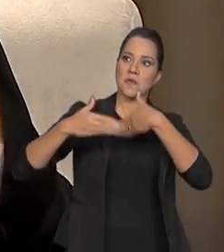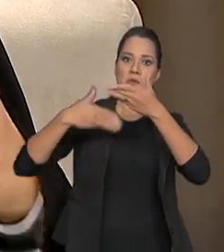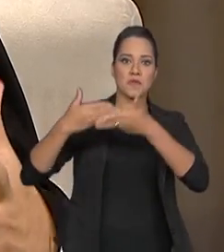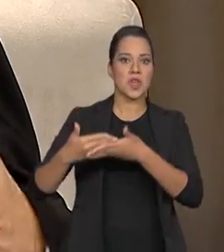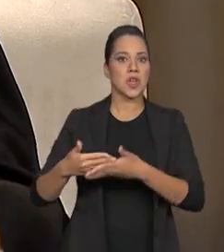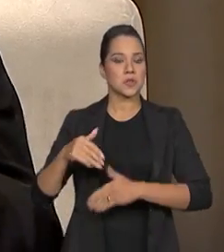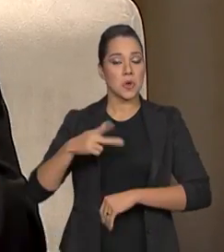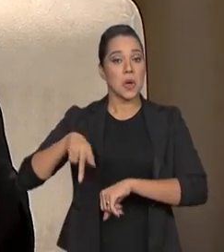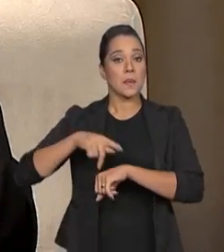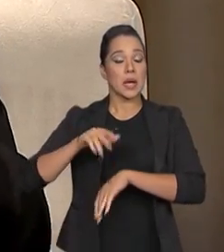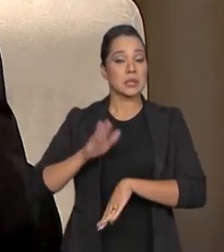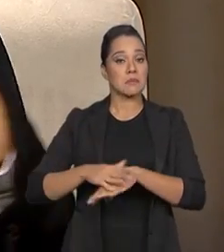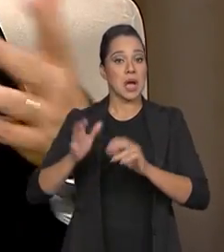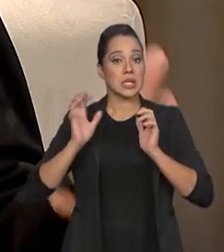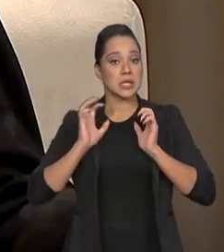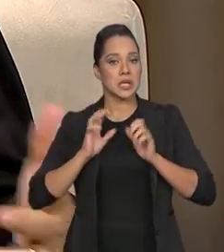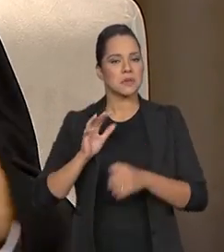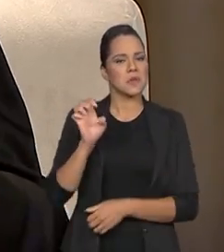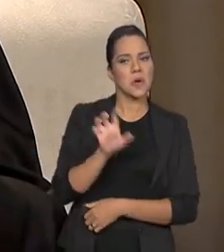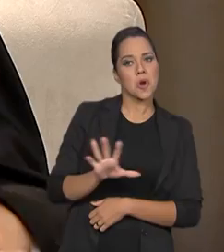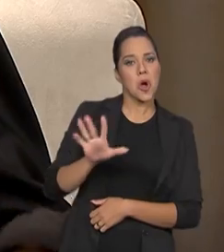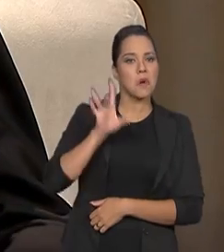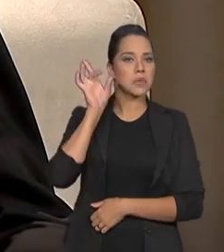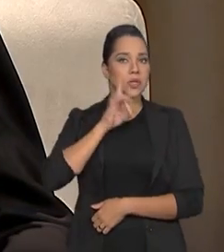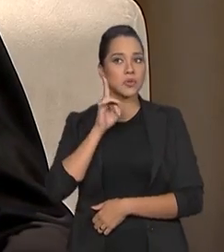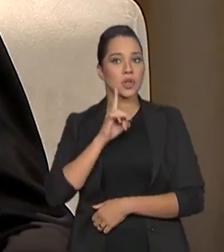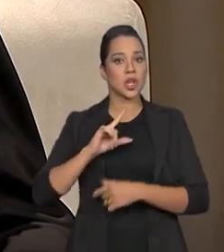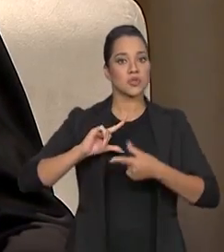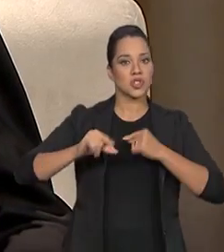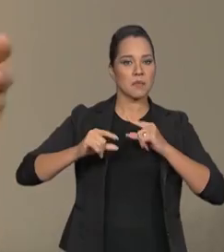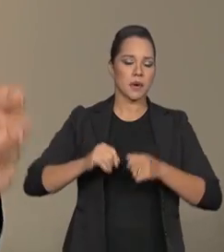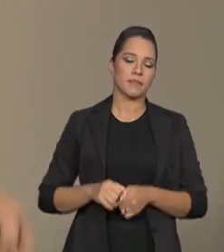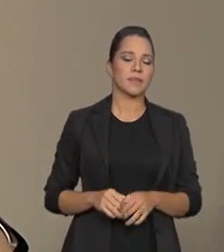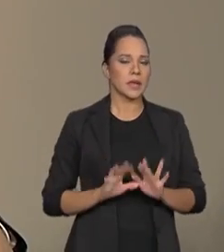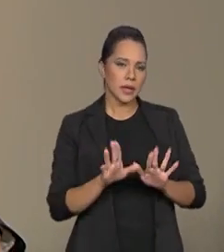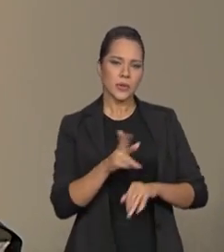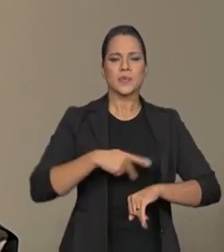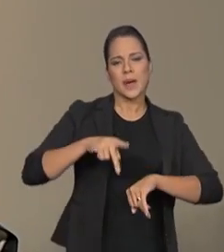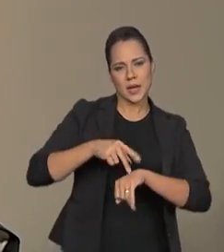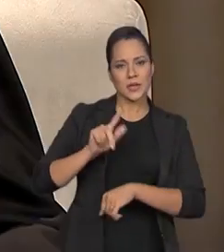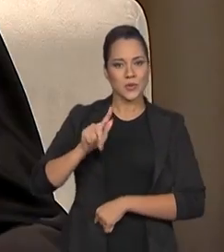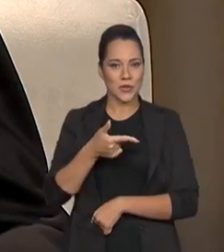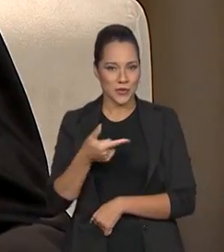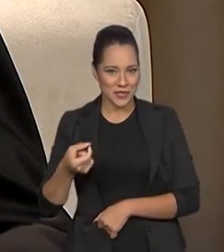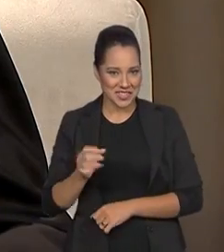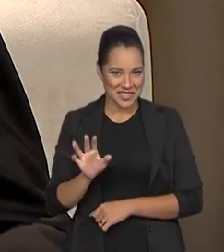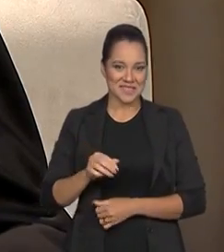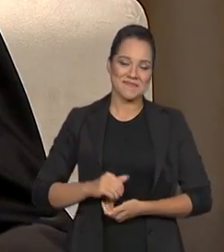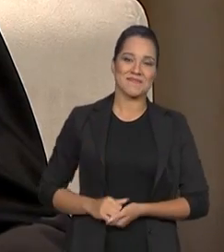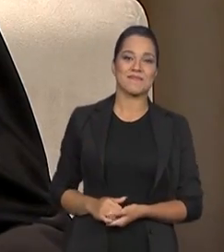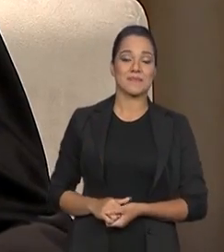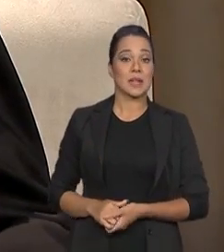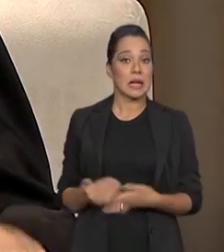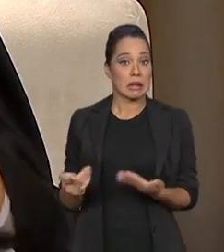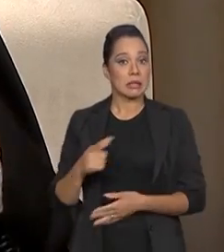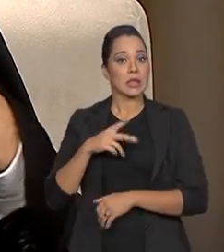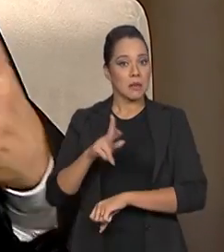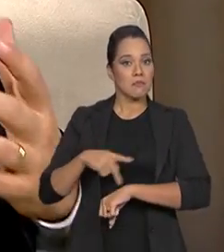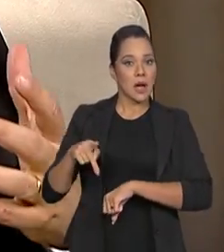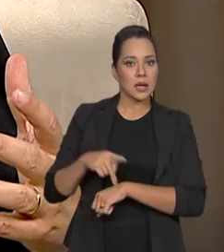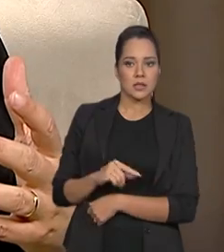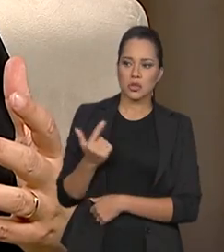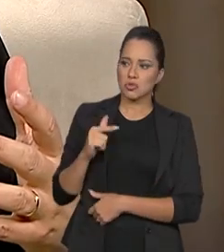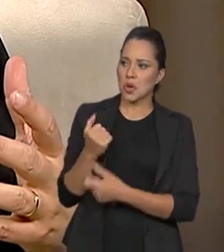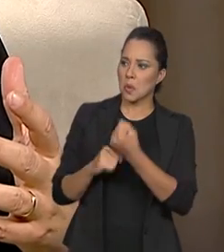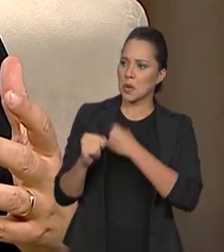aqueles países mais ricos né não são fontes de Europa Estados Unidos Japão faz do G20 digamos assim é tem pais até que